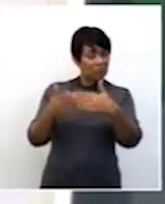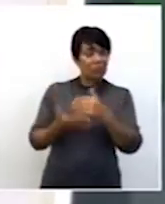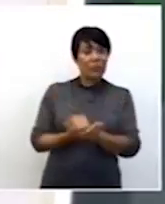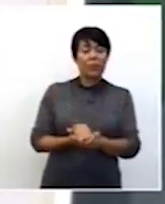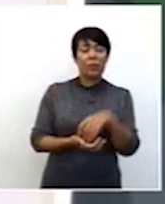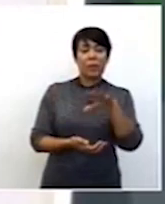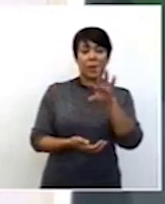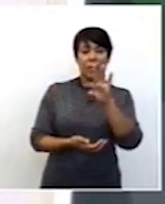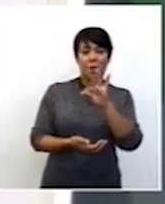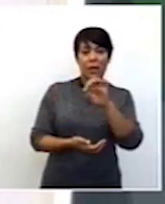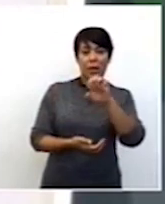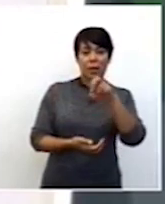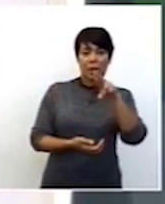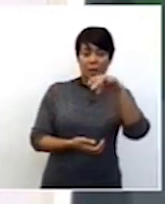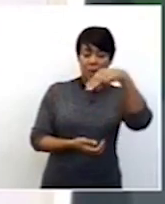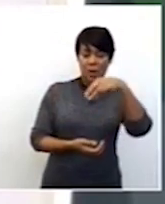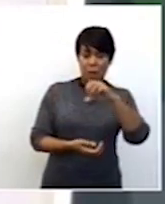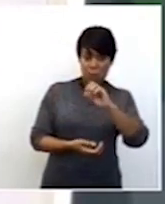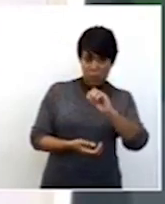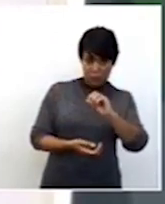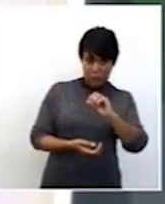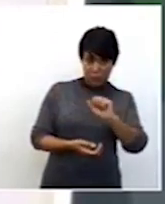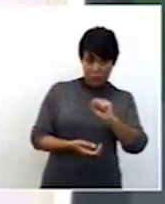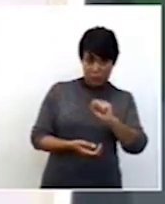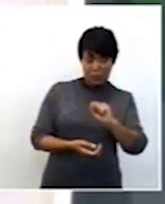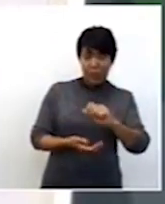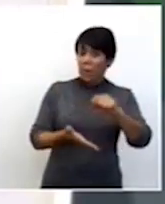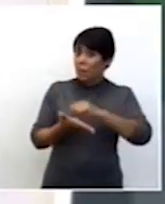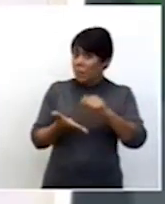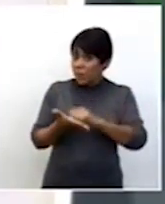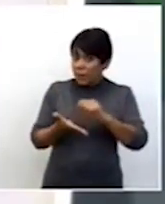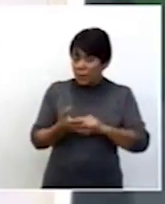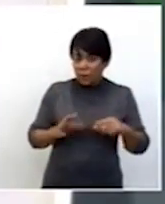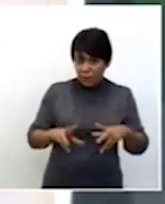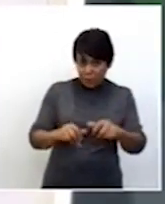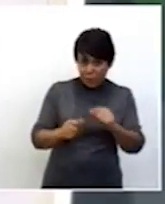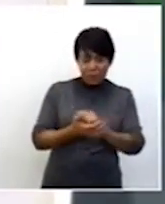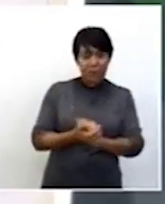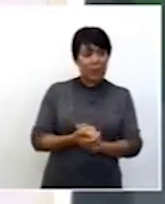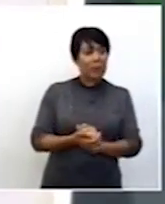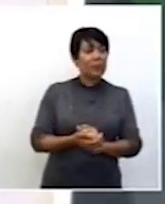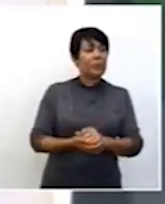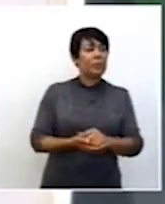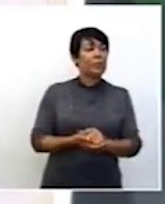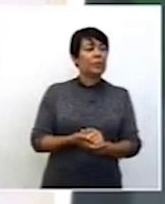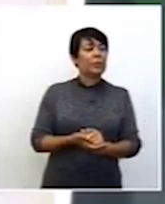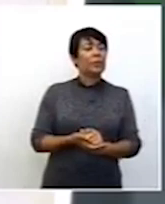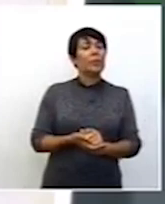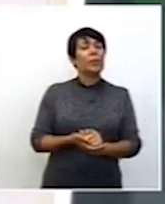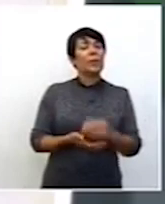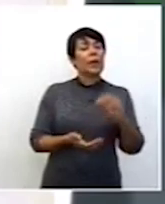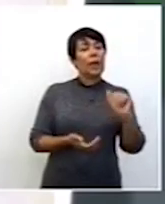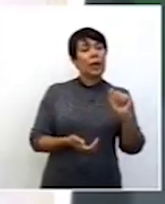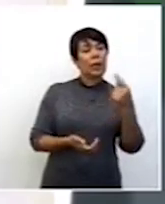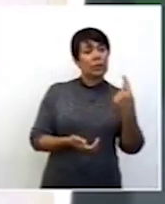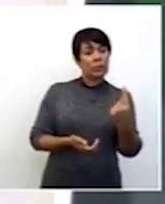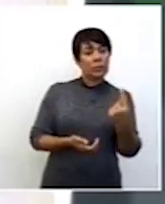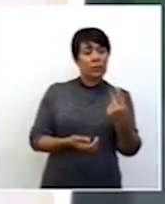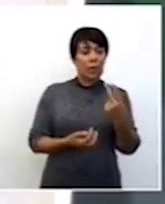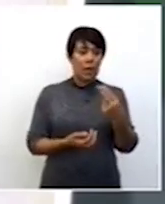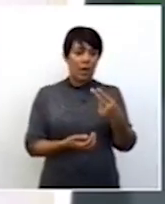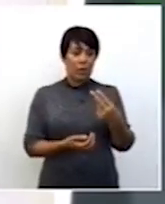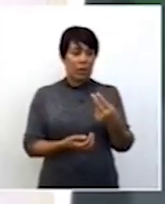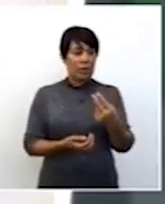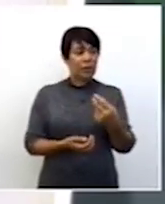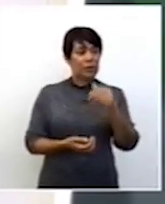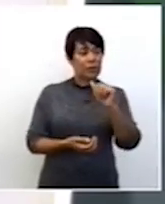termos. Coloquem no papel o que vocês querem. Então, eu tenho A1 é igual a 1. A